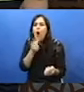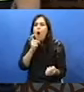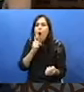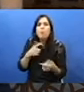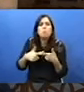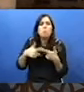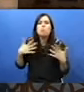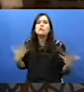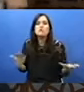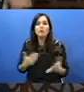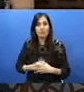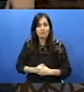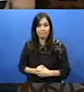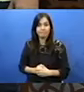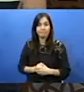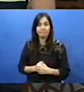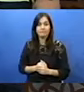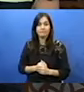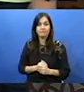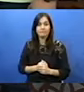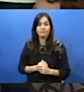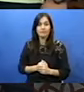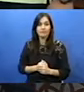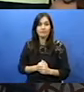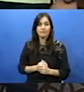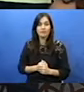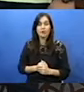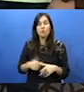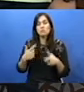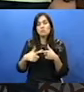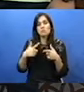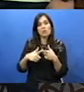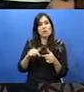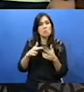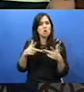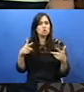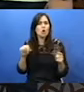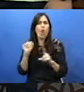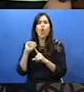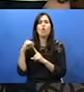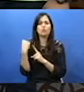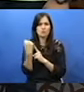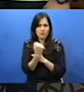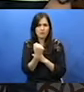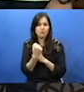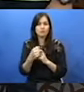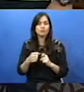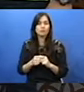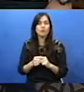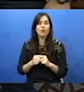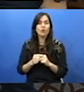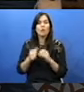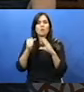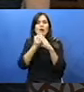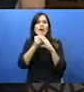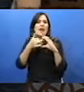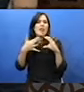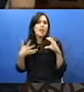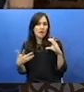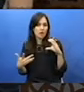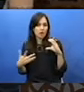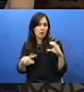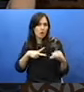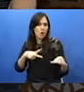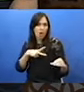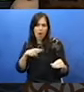gente, por que acontece isso? Muito por algumas coisas sociais, né? Algumas características particulares de